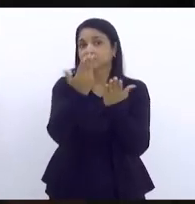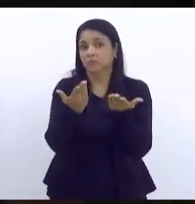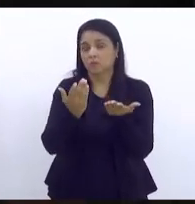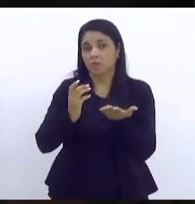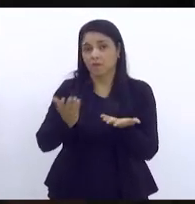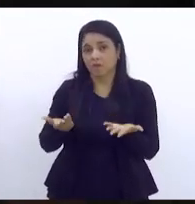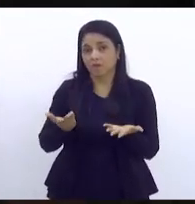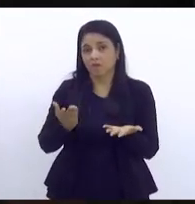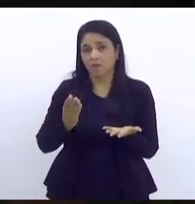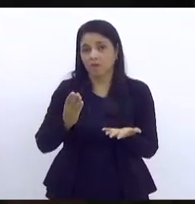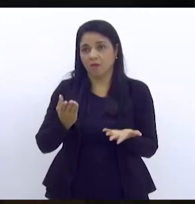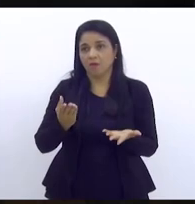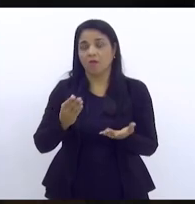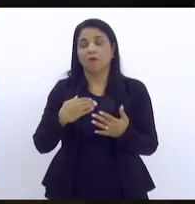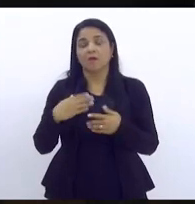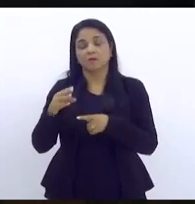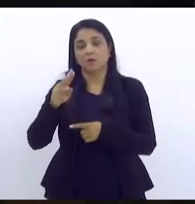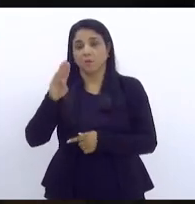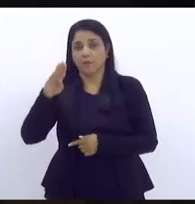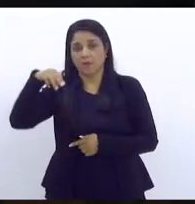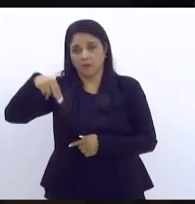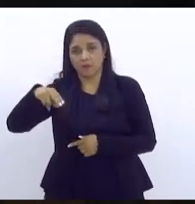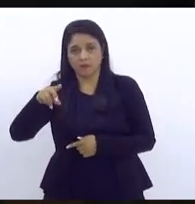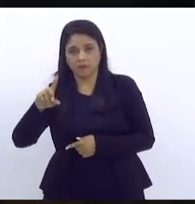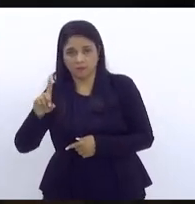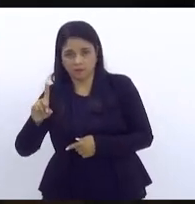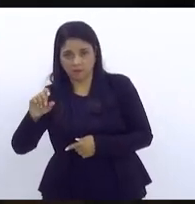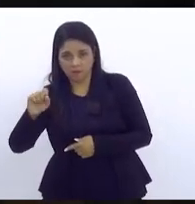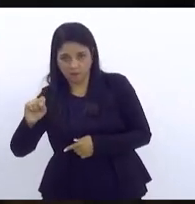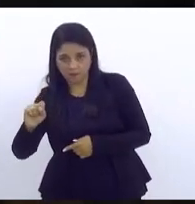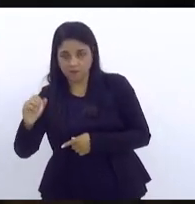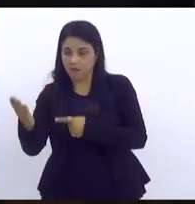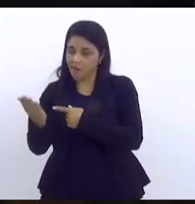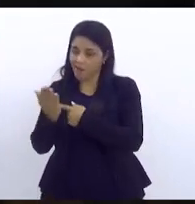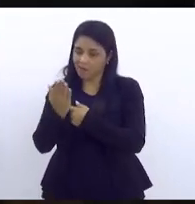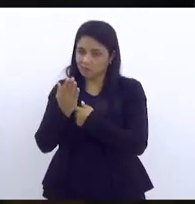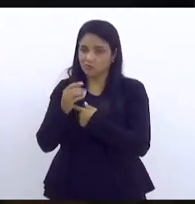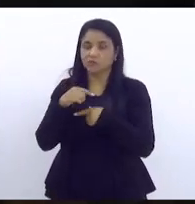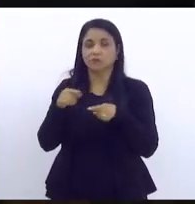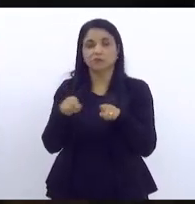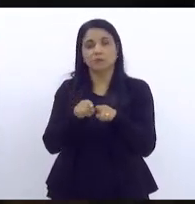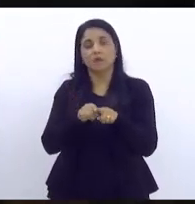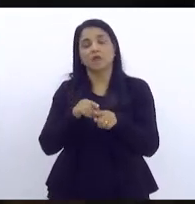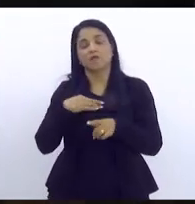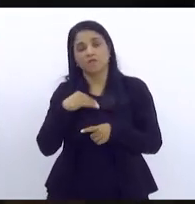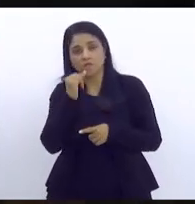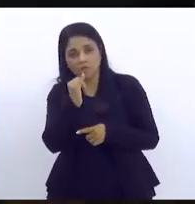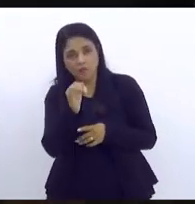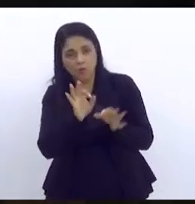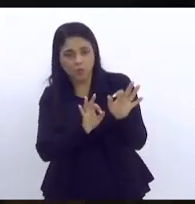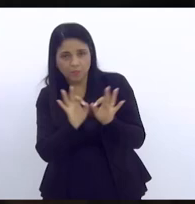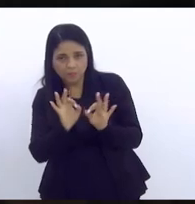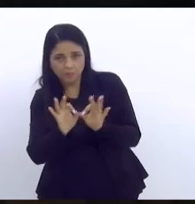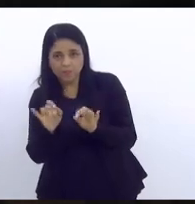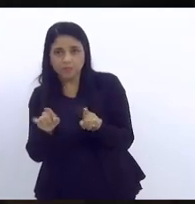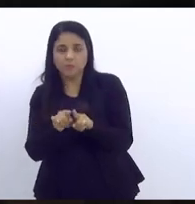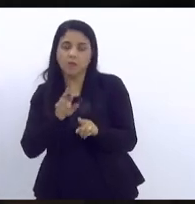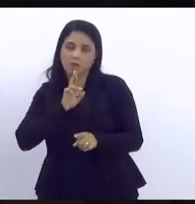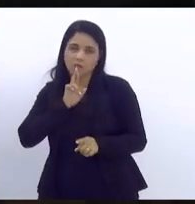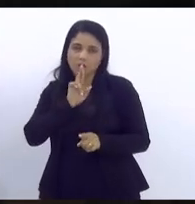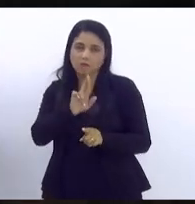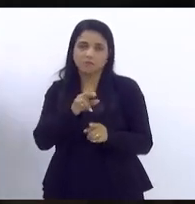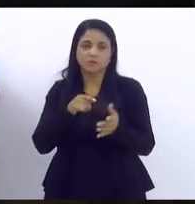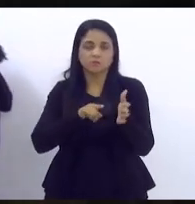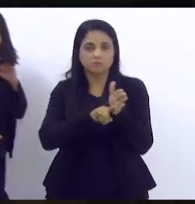ajud bastante aqui no nosso trabalho gostaria se possível Além de falar o que preparou responder essas questionamentos aqui